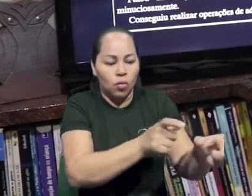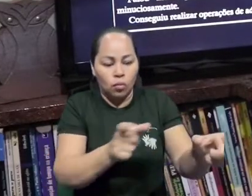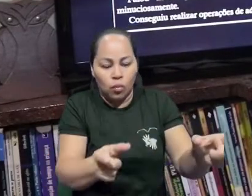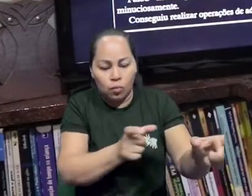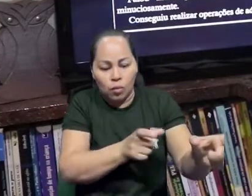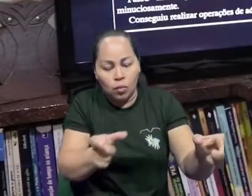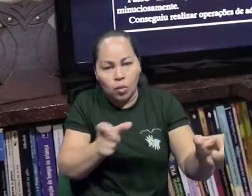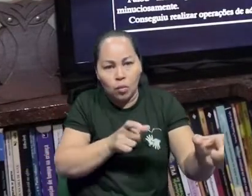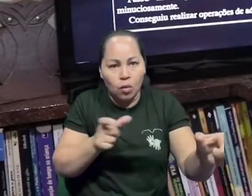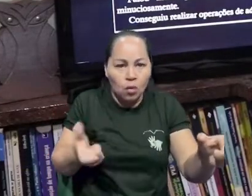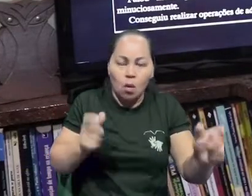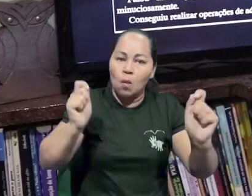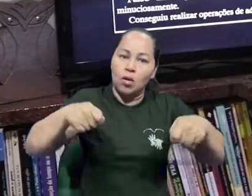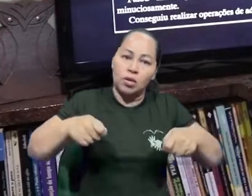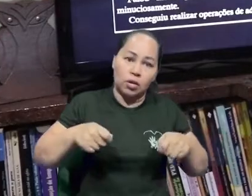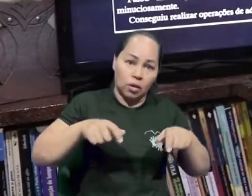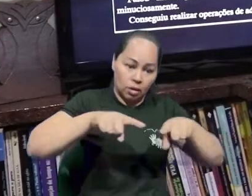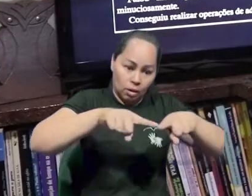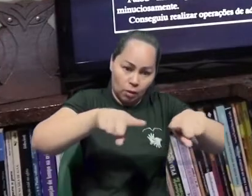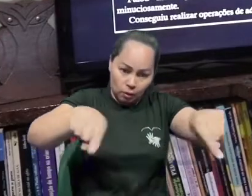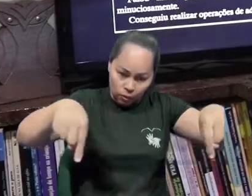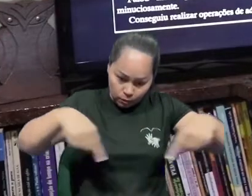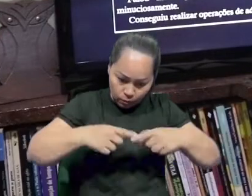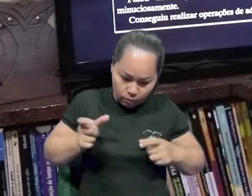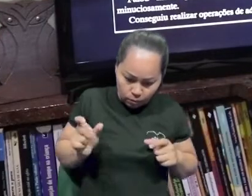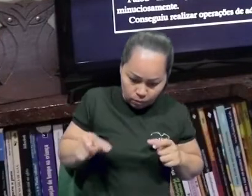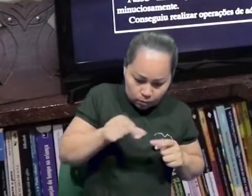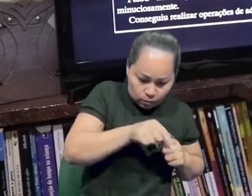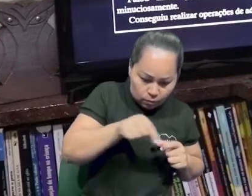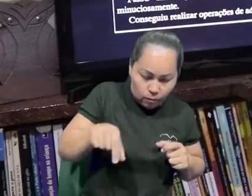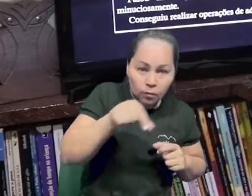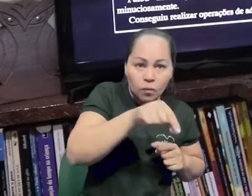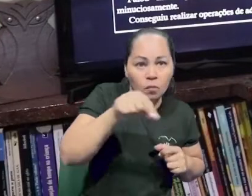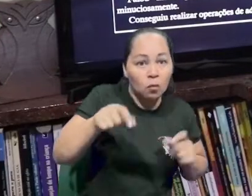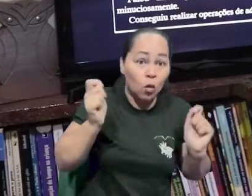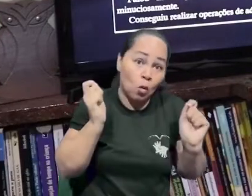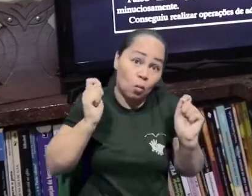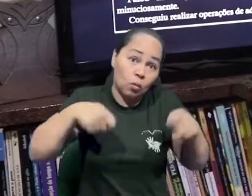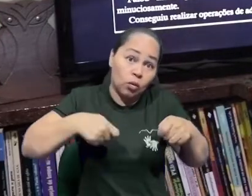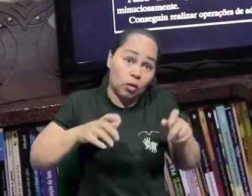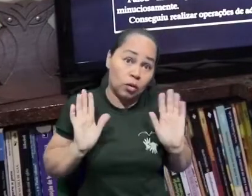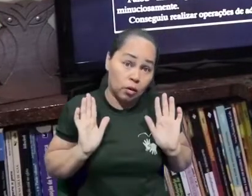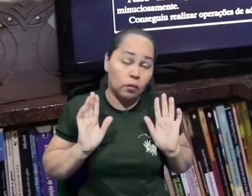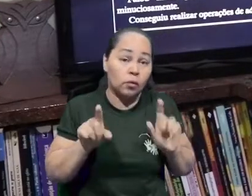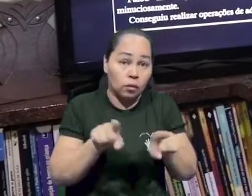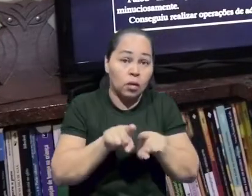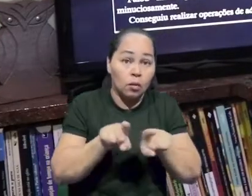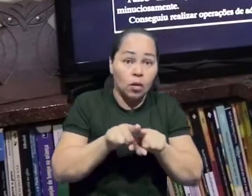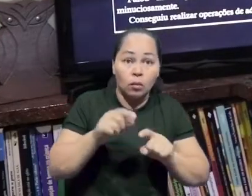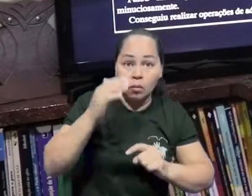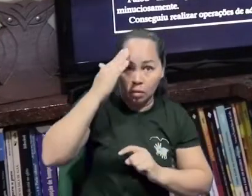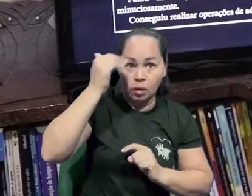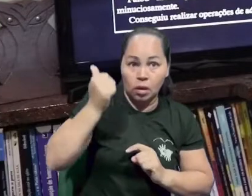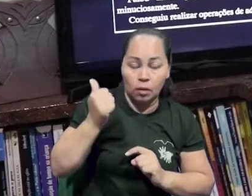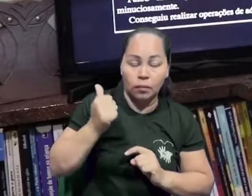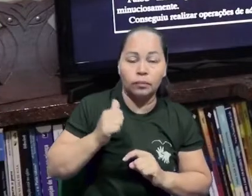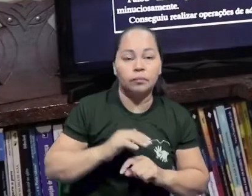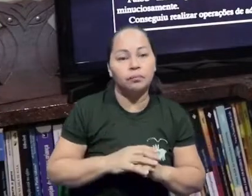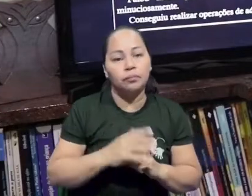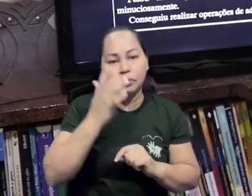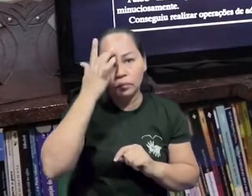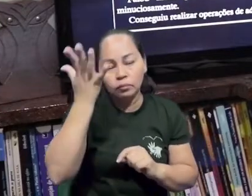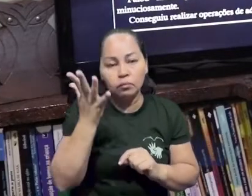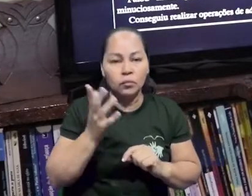de um jogo de tabuleiro, alguma coisa mais complexa, né? Que ele já sabe, então fica mais